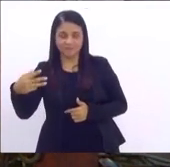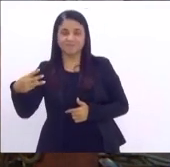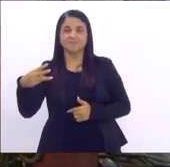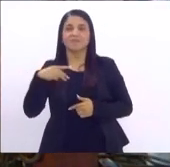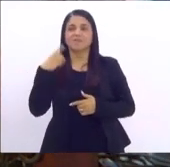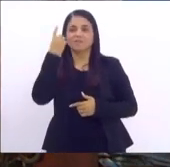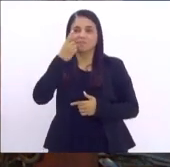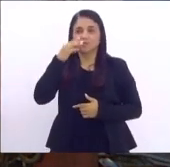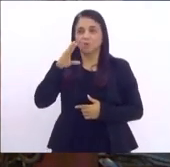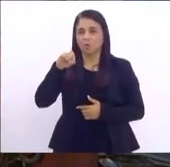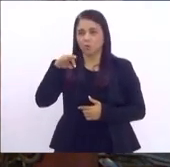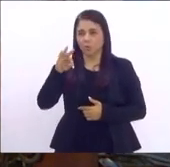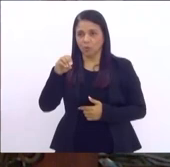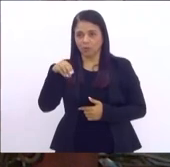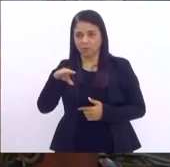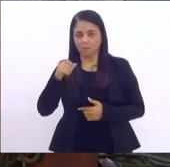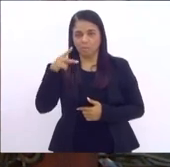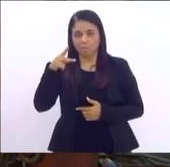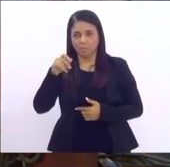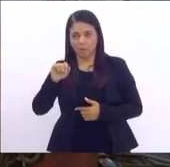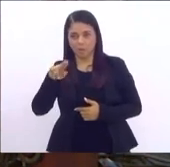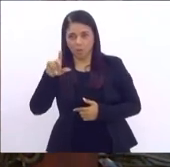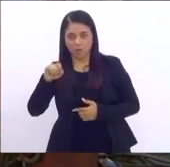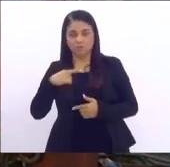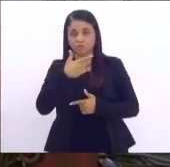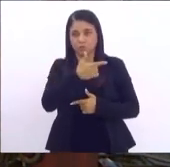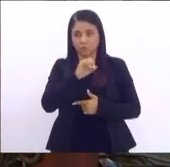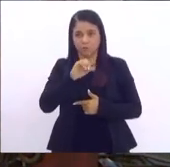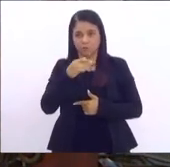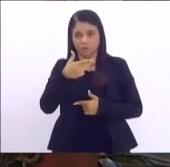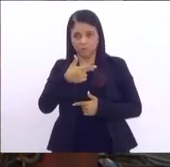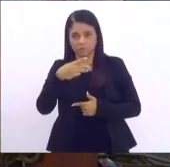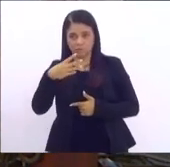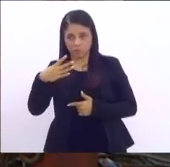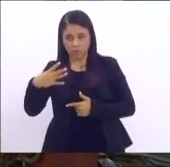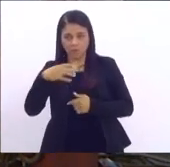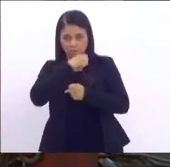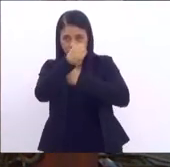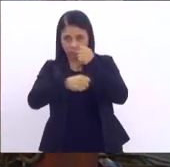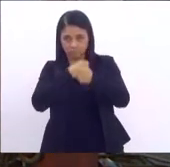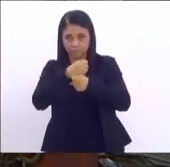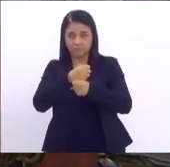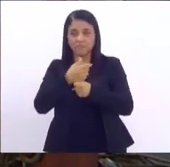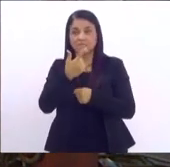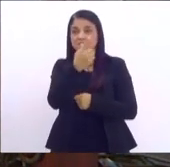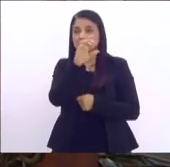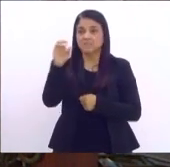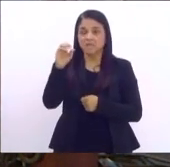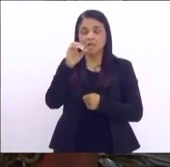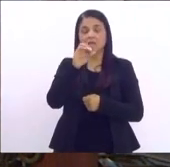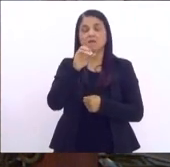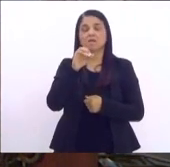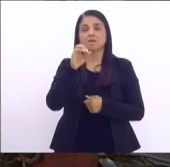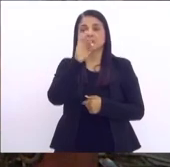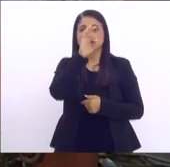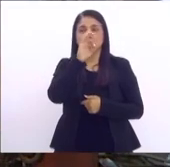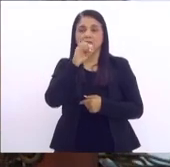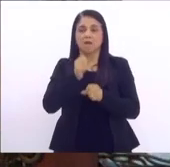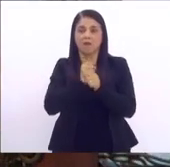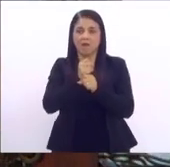que declara o ano de 2024 como o ano do centenário das Assembleias de Deus no Estado do Rio de